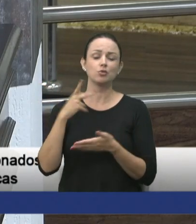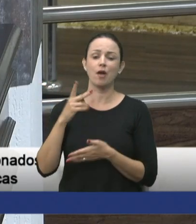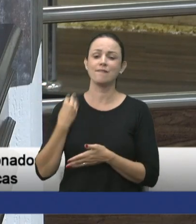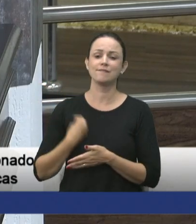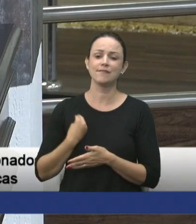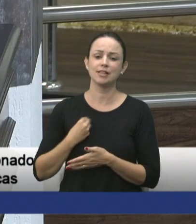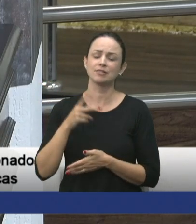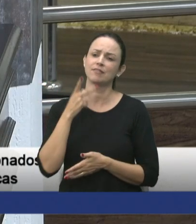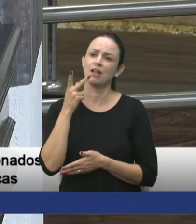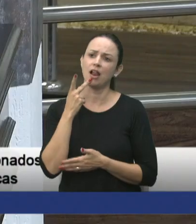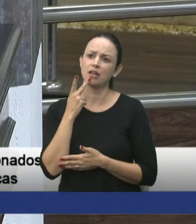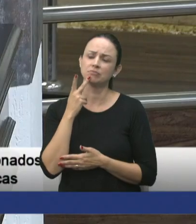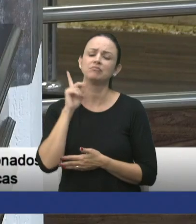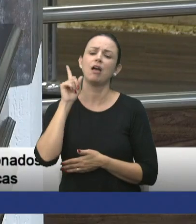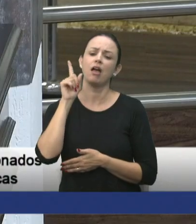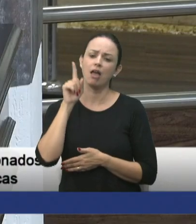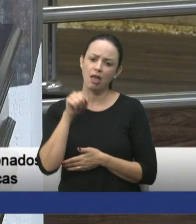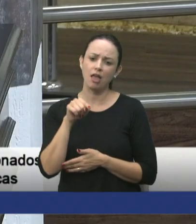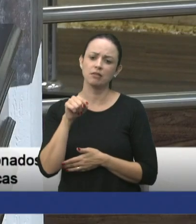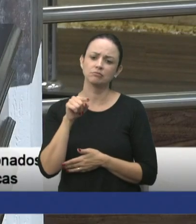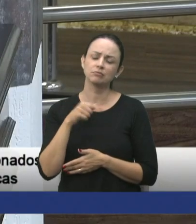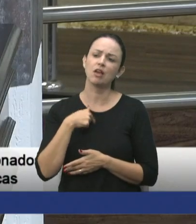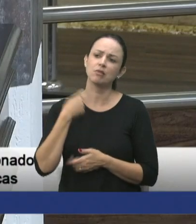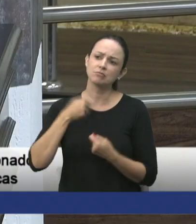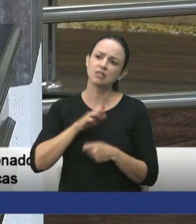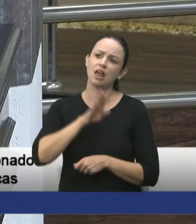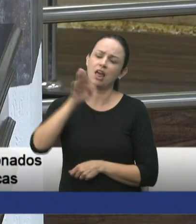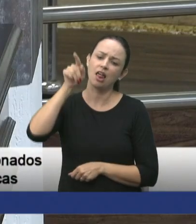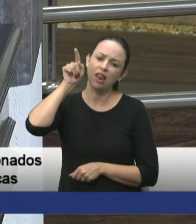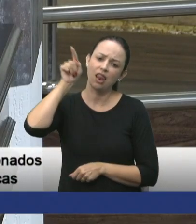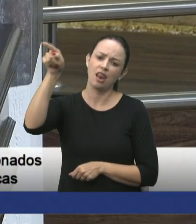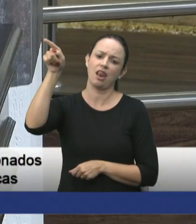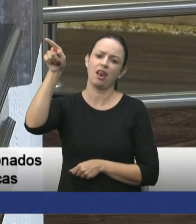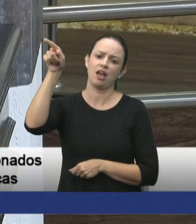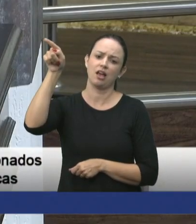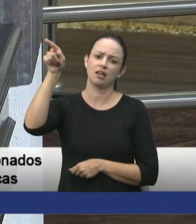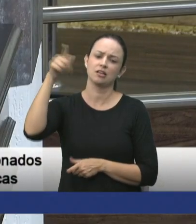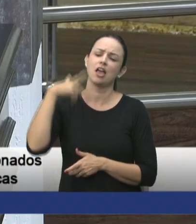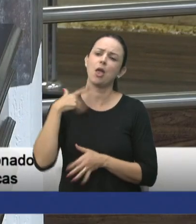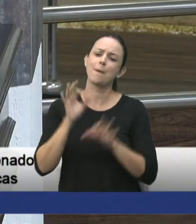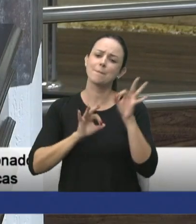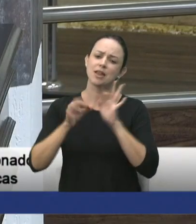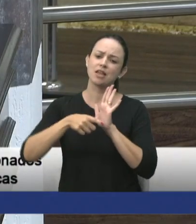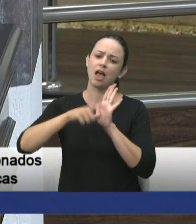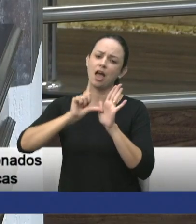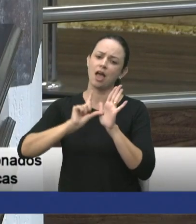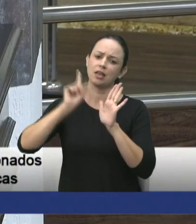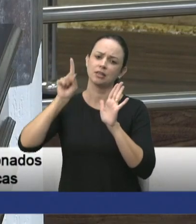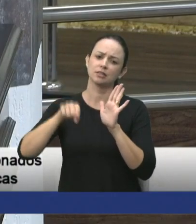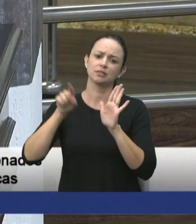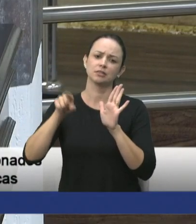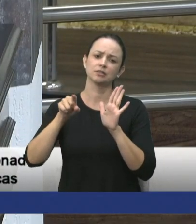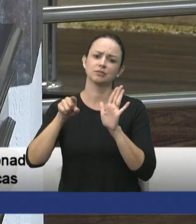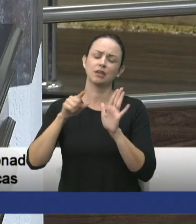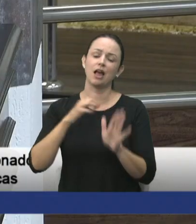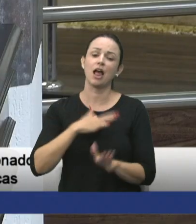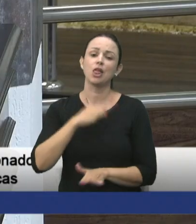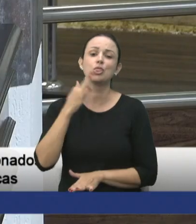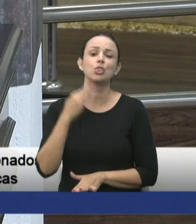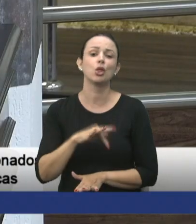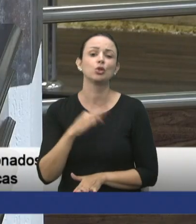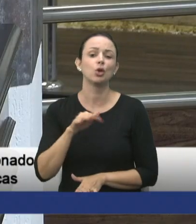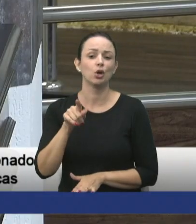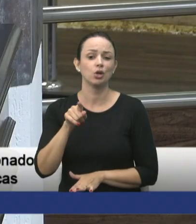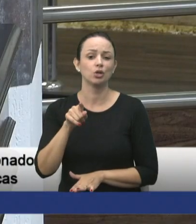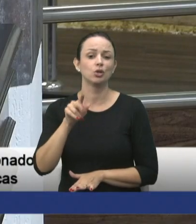dirá: era para lá que eu deveria ter ido. Foi isso que eu planejei. A dor disso